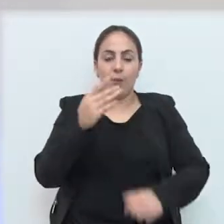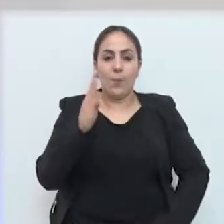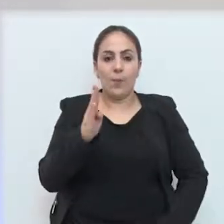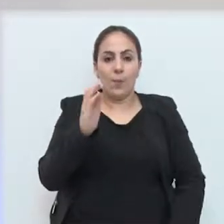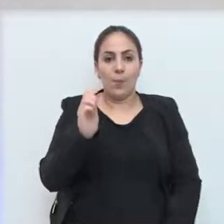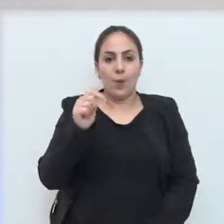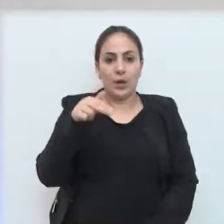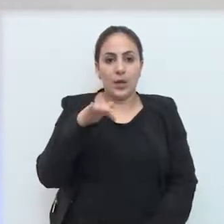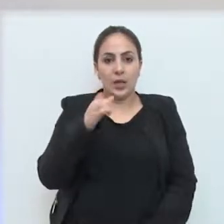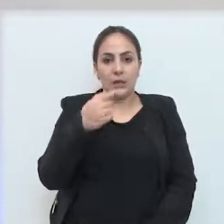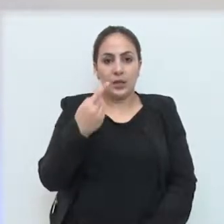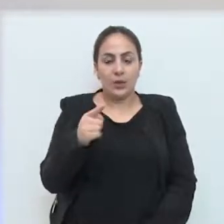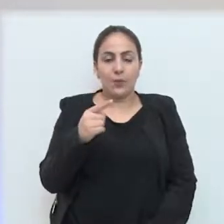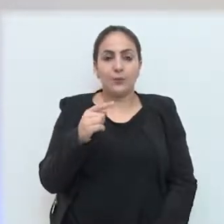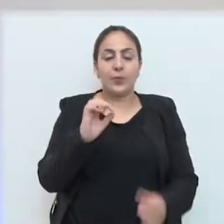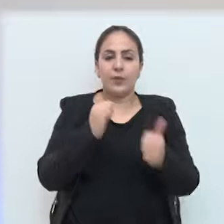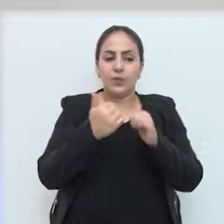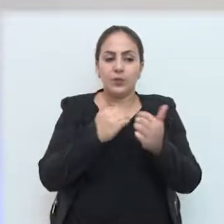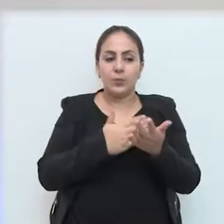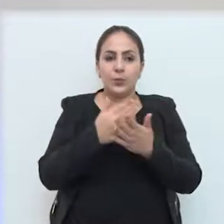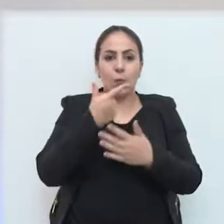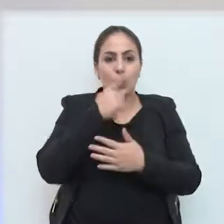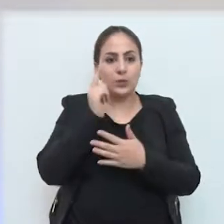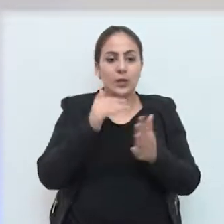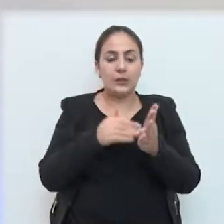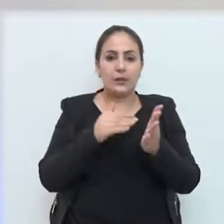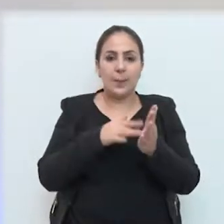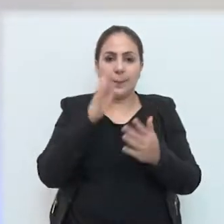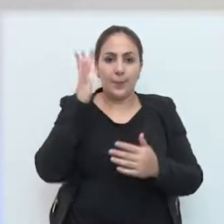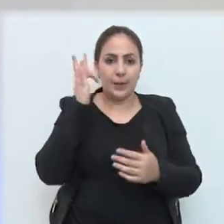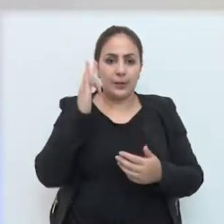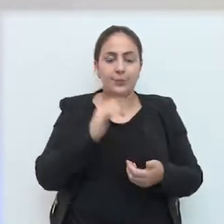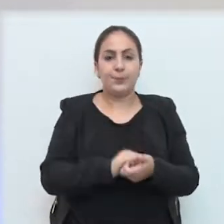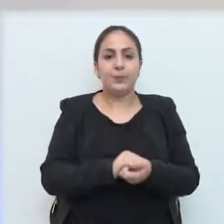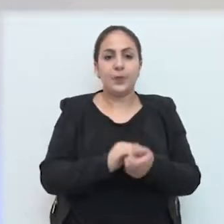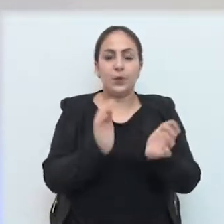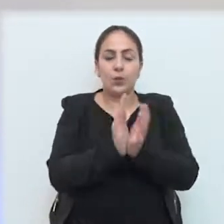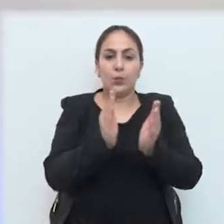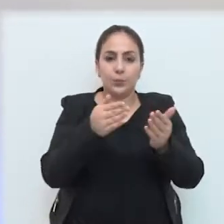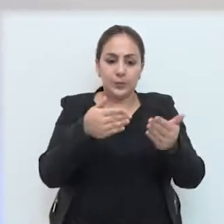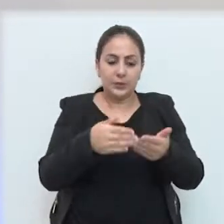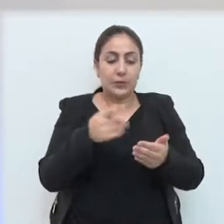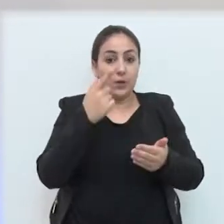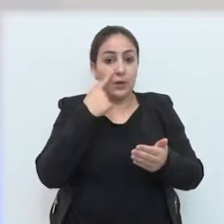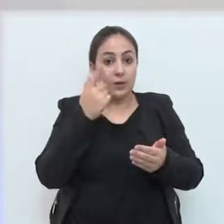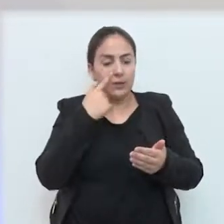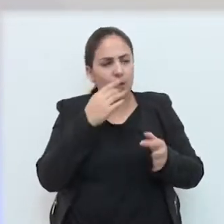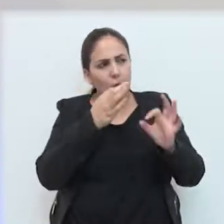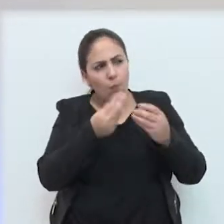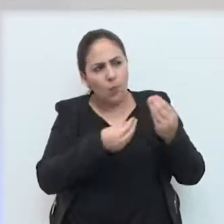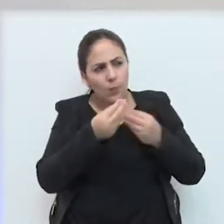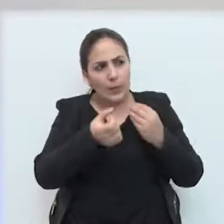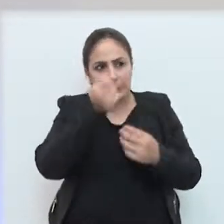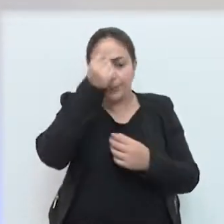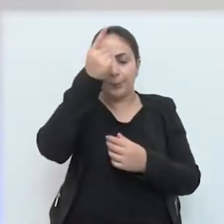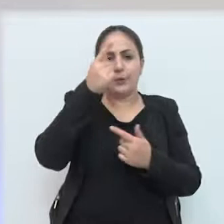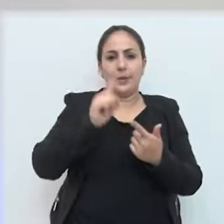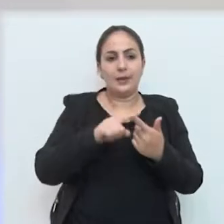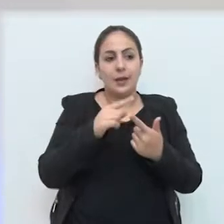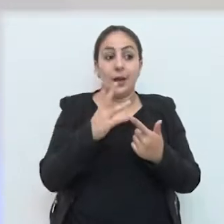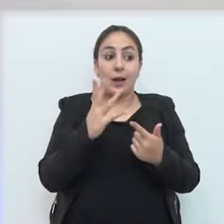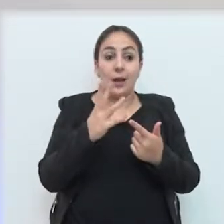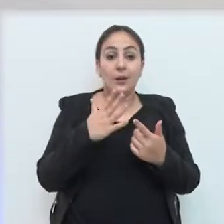avaliação iniciou ontem e segue até amanhã. A comissão julgadora vai avaliar a originalidade,